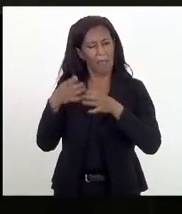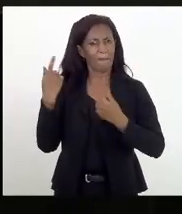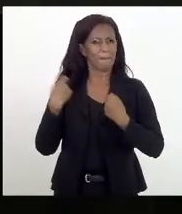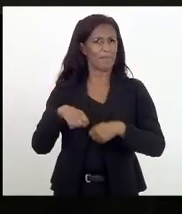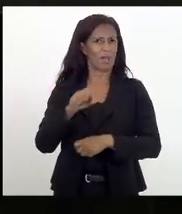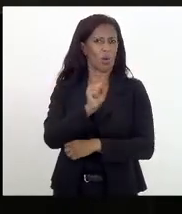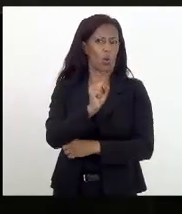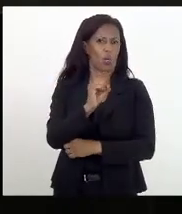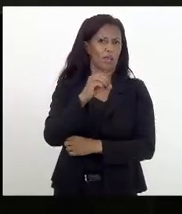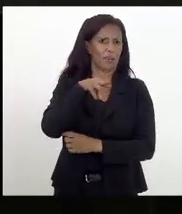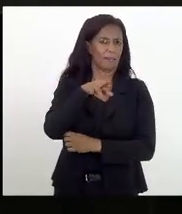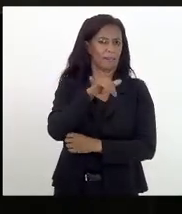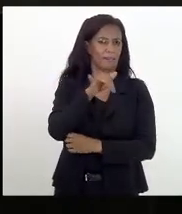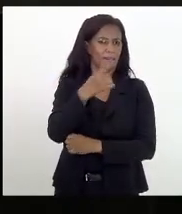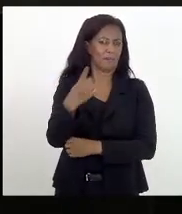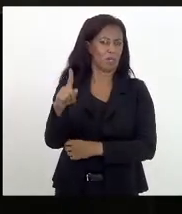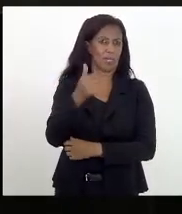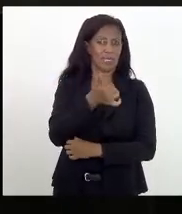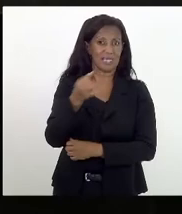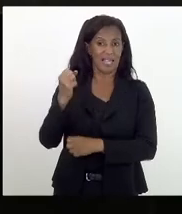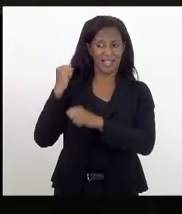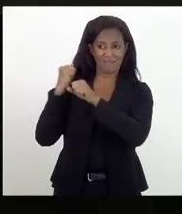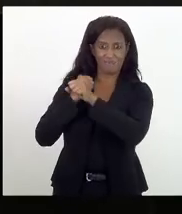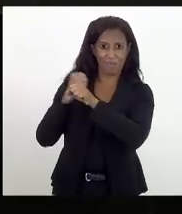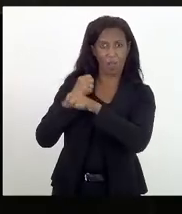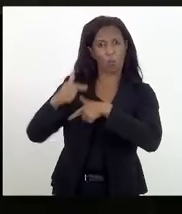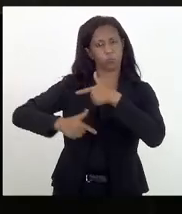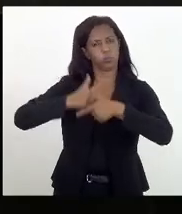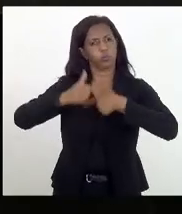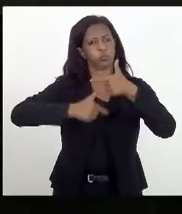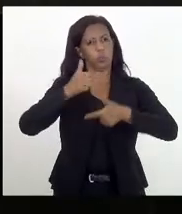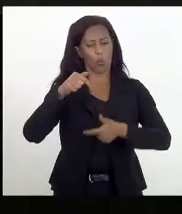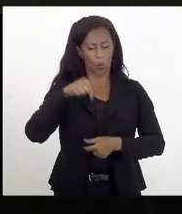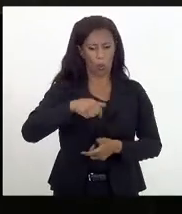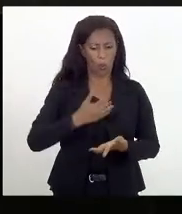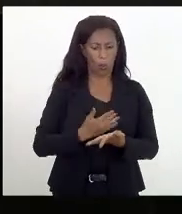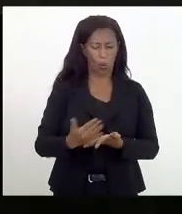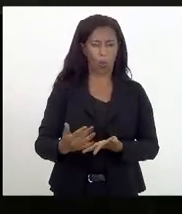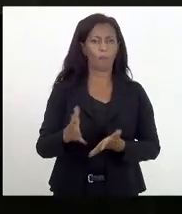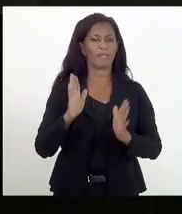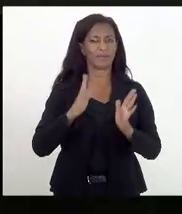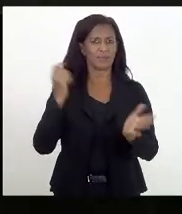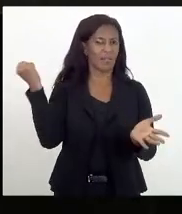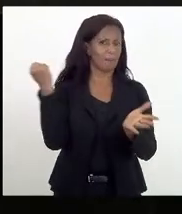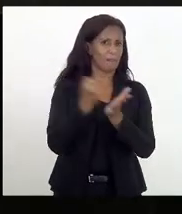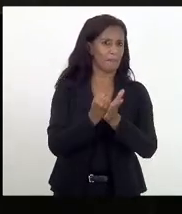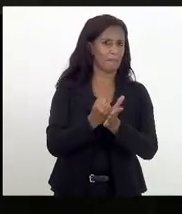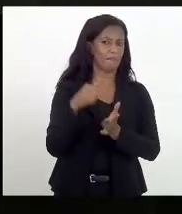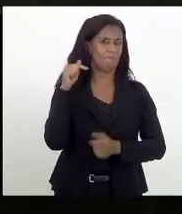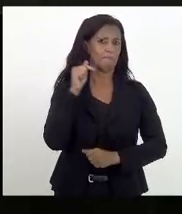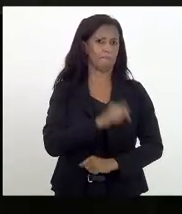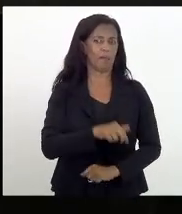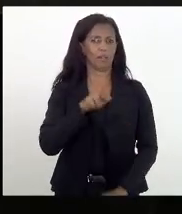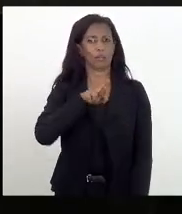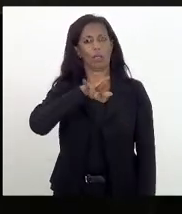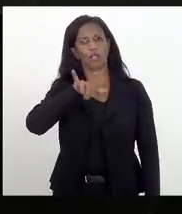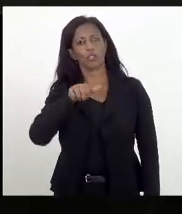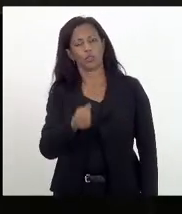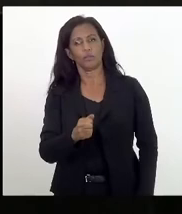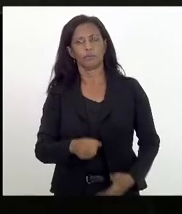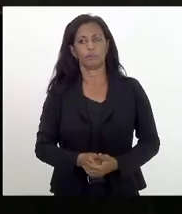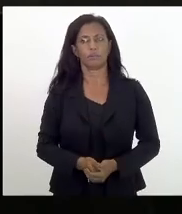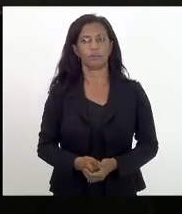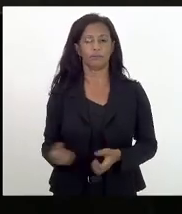investimento de 80 milhões geração de 100 empregos deputada Martha Rocha começa agora está firmado no pacto RJ